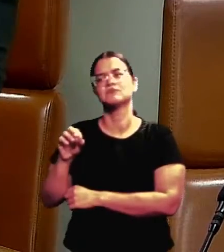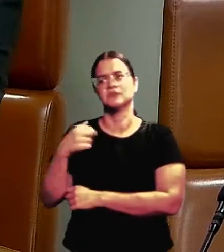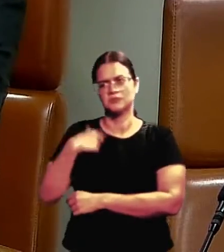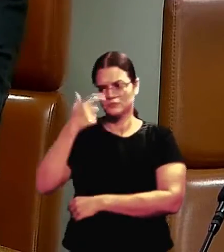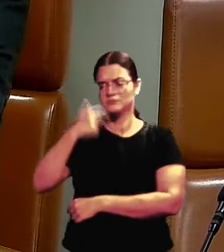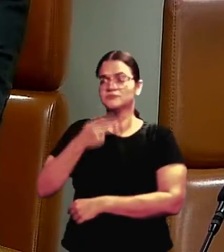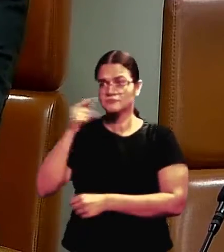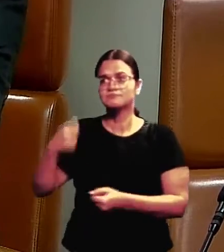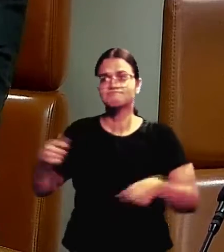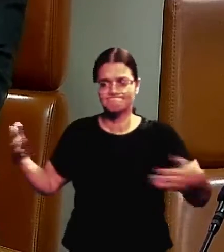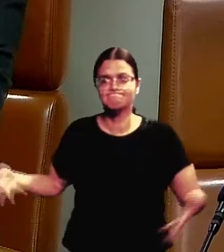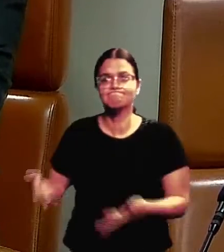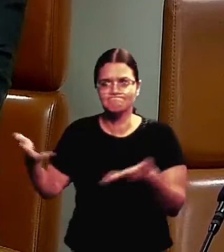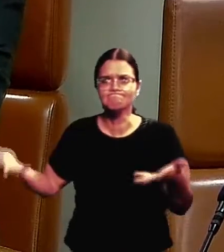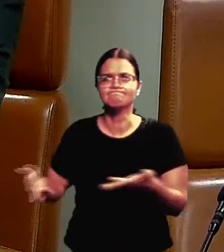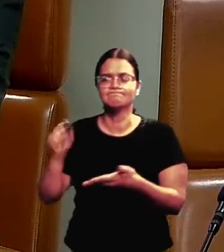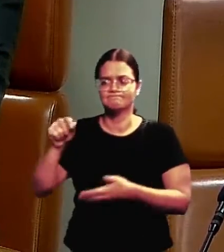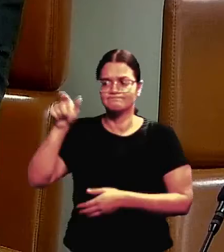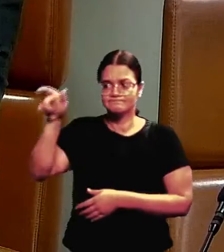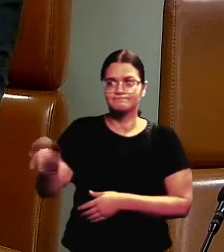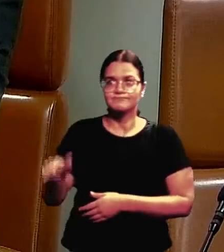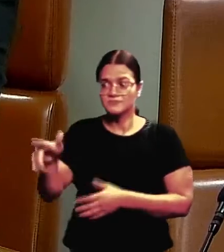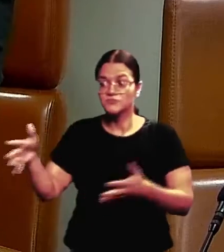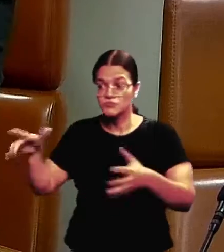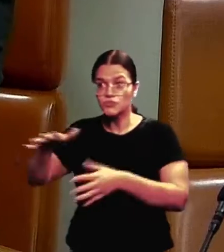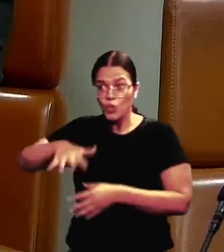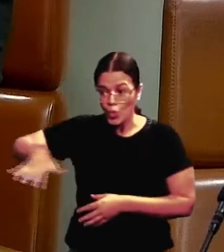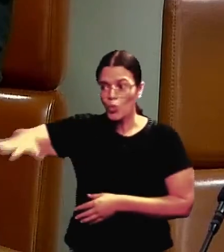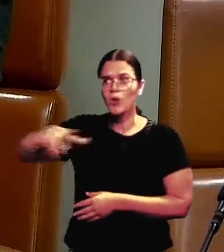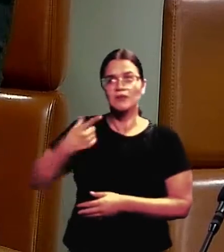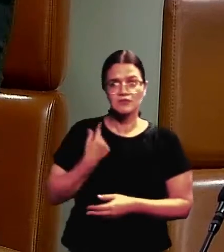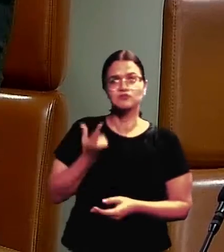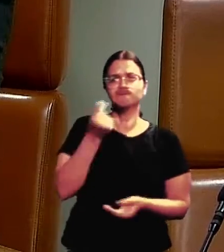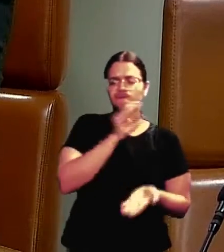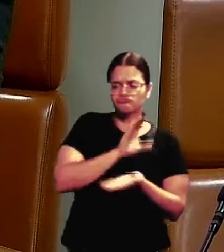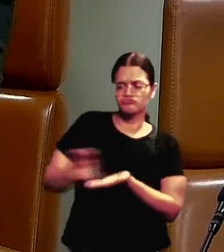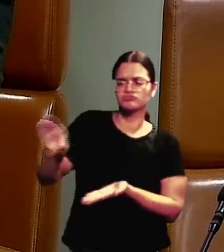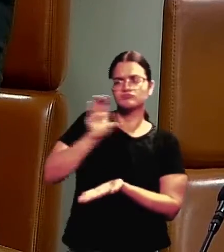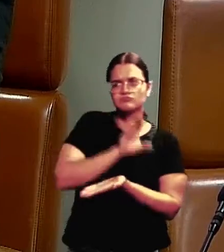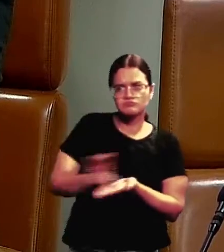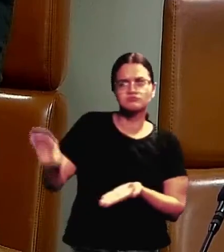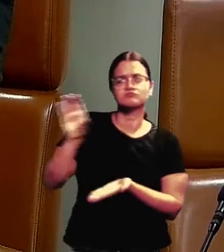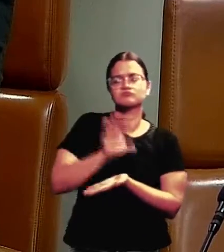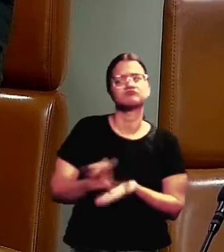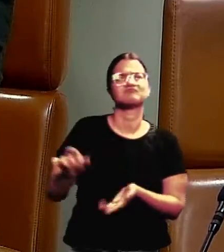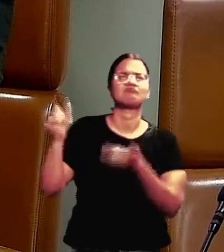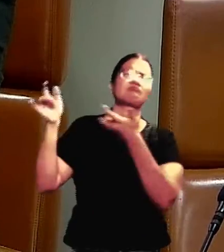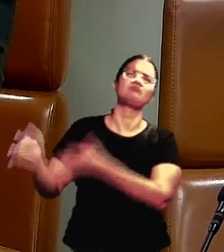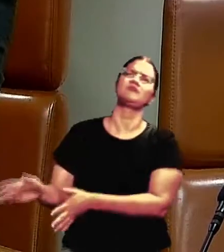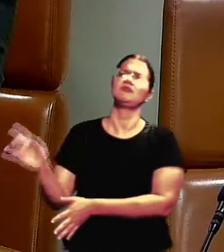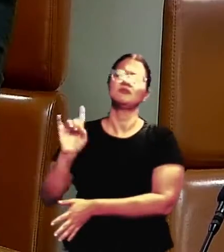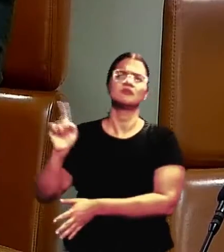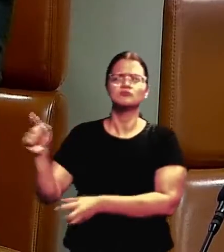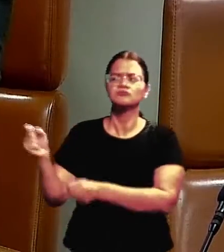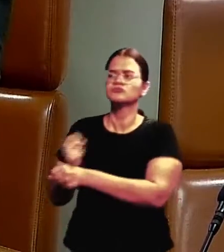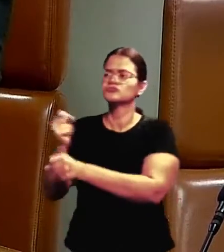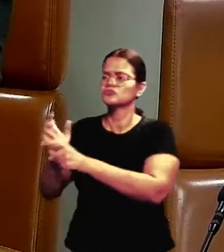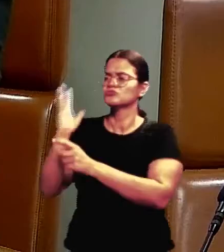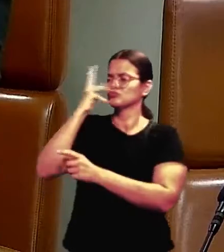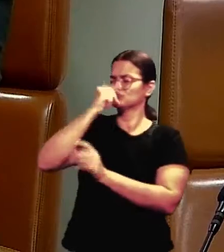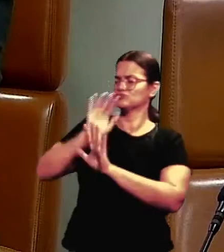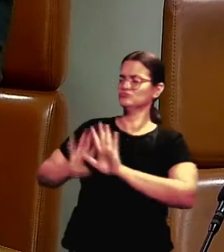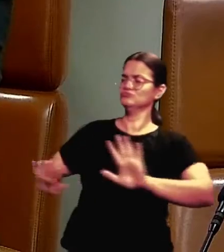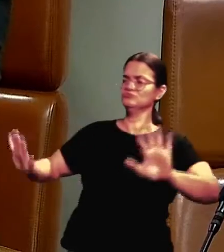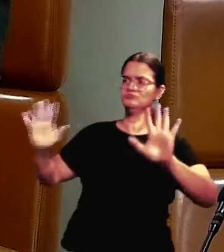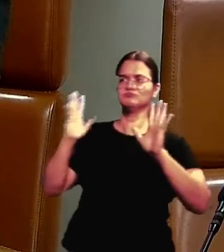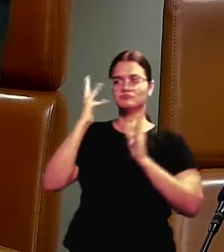que a gente precisa potencializar para que aquele espaço tenha recurso, né, para que não só fique ali um lugar